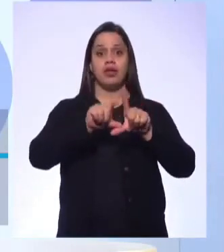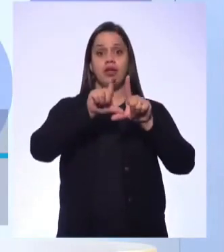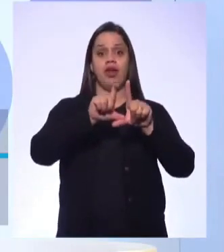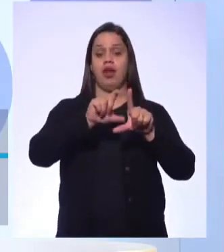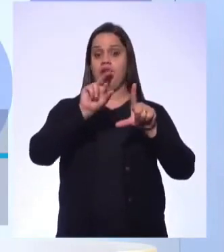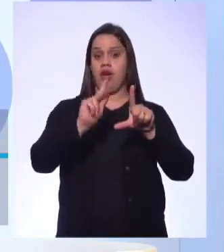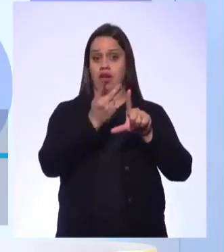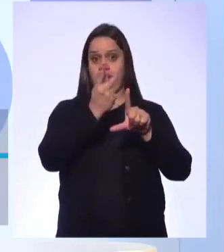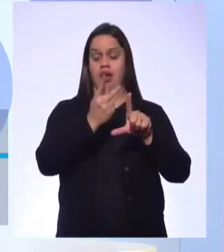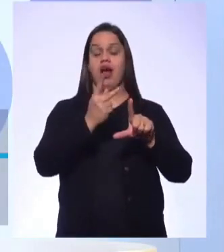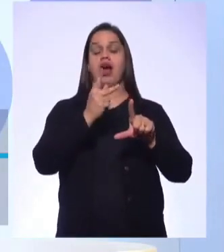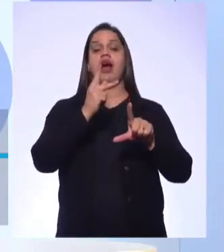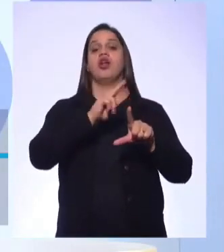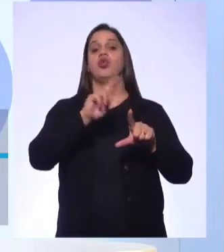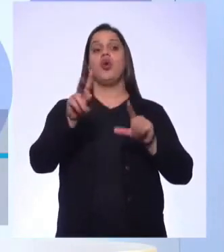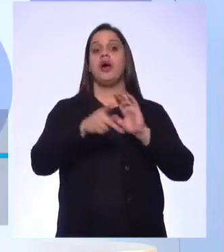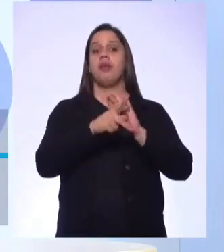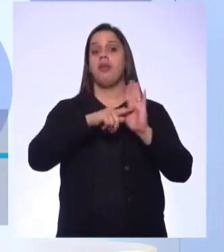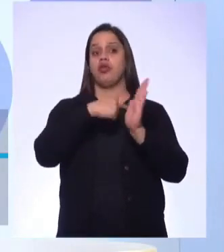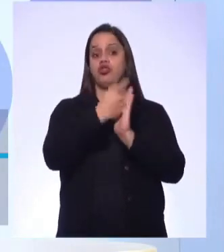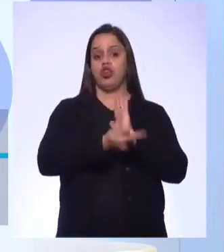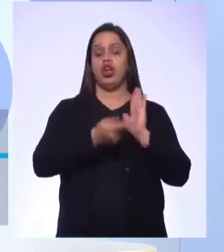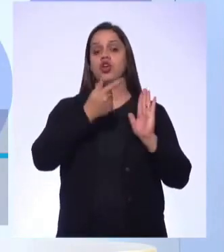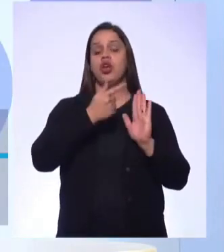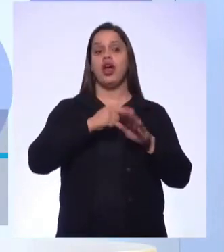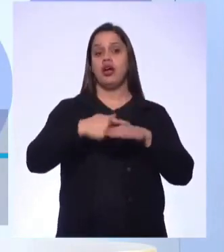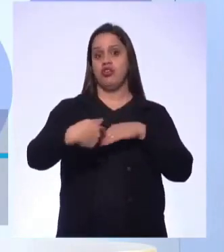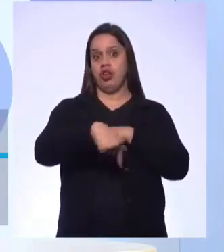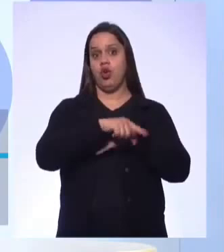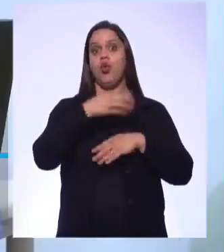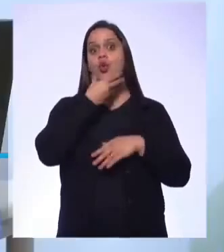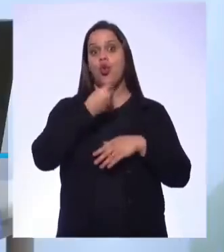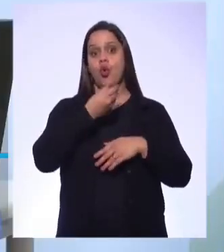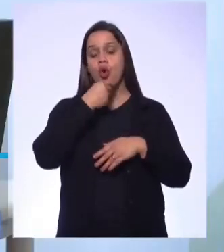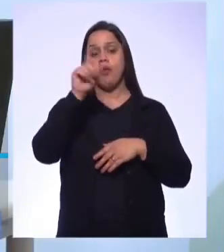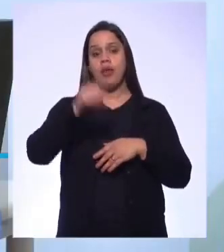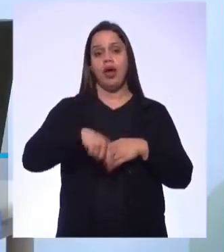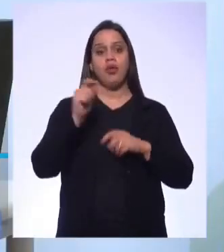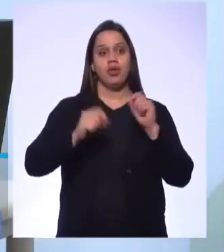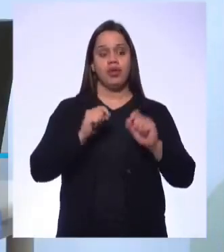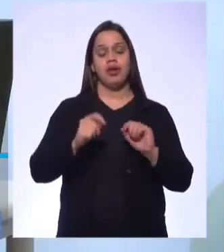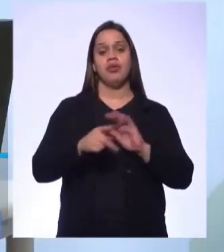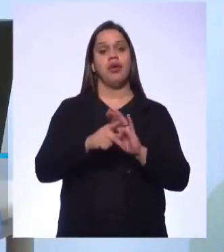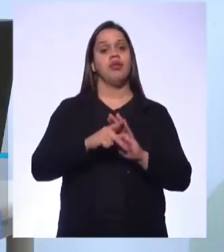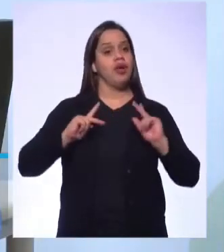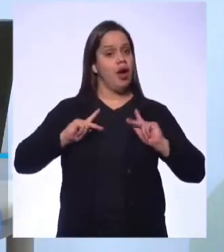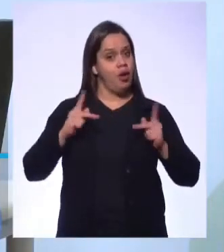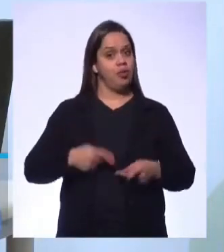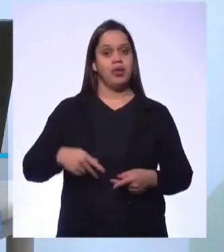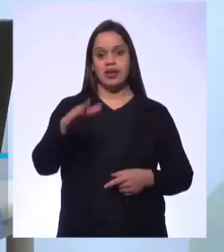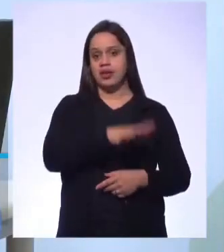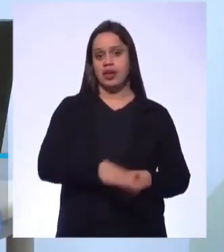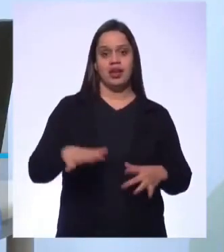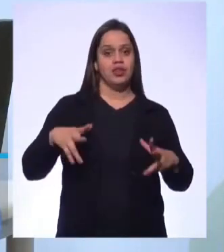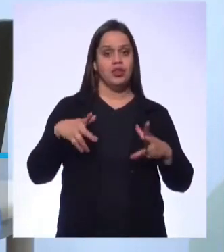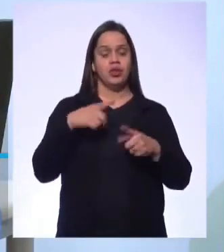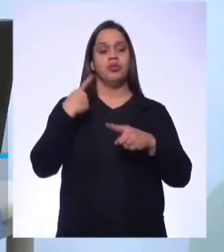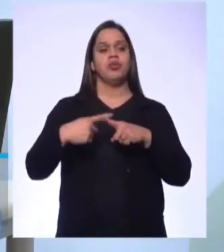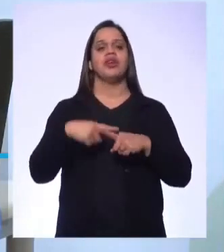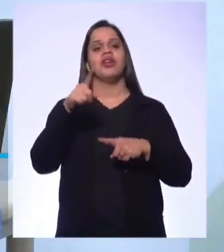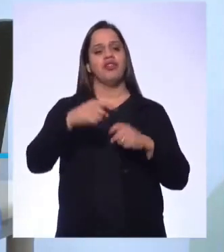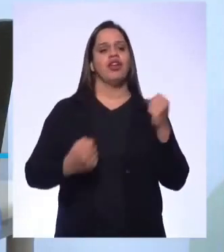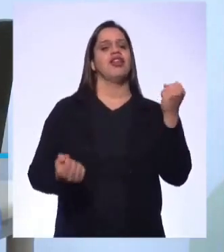homem, a gente entende, não, o homem, nós... Homens, a humanidade. E nós mulheres e homens, nós homens e mulheres. Sim, mas ele foi